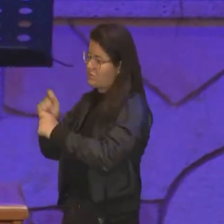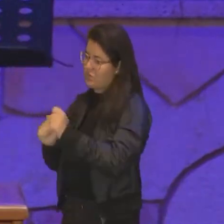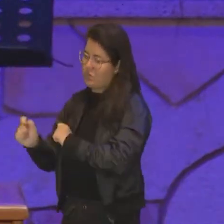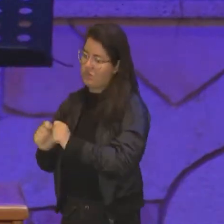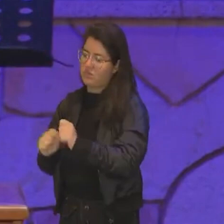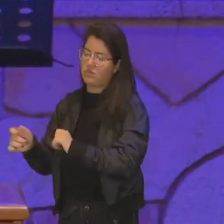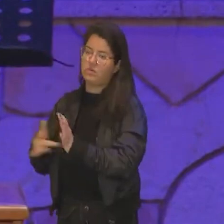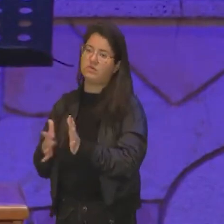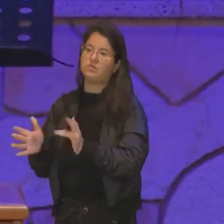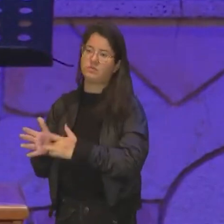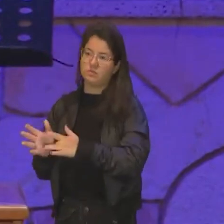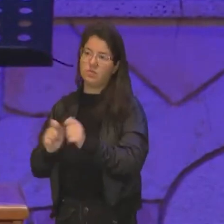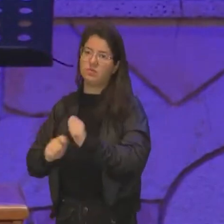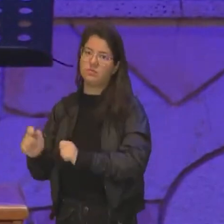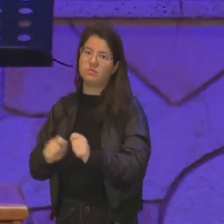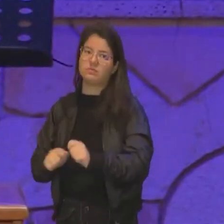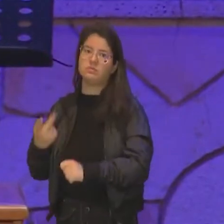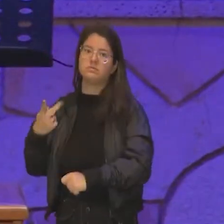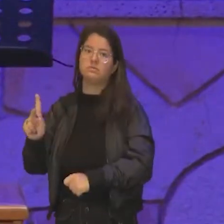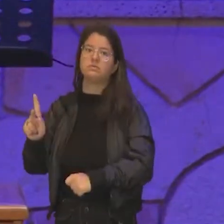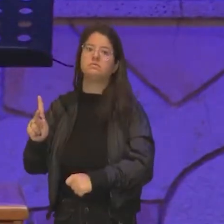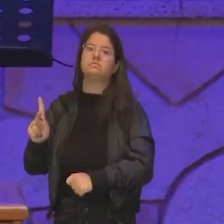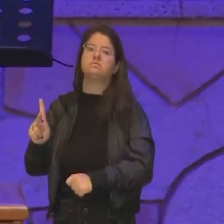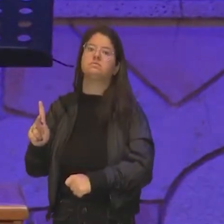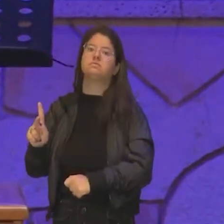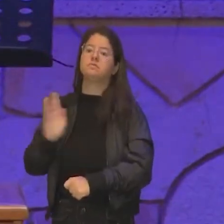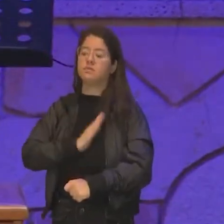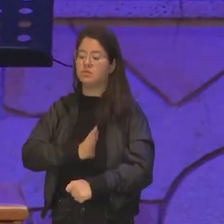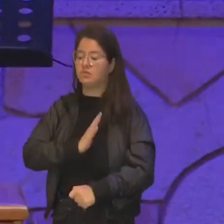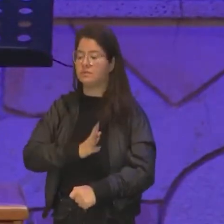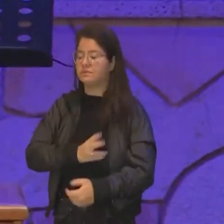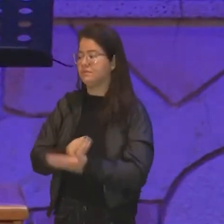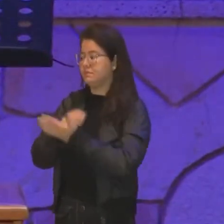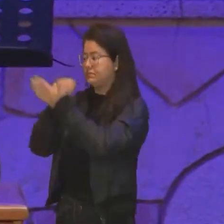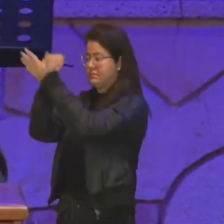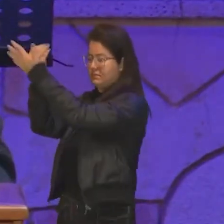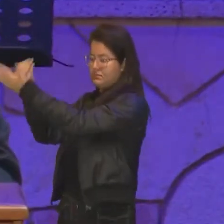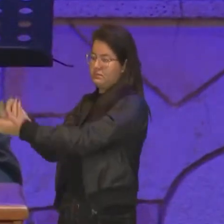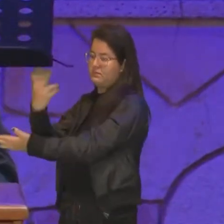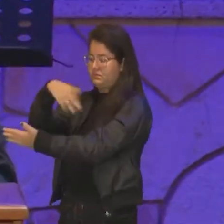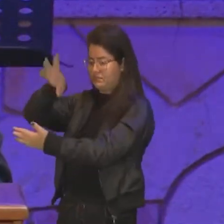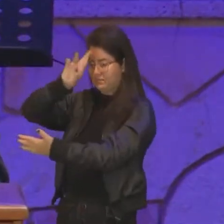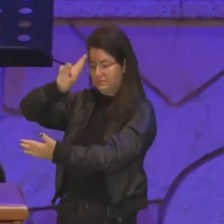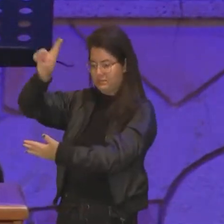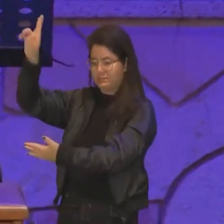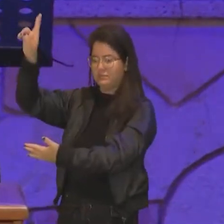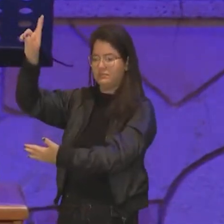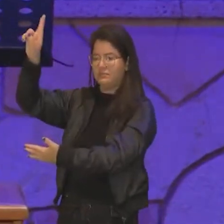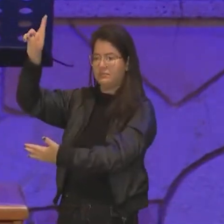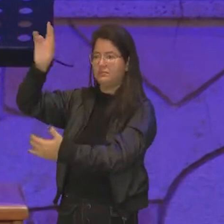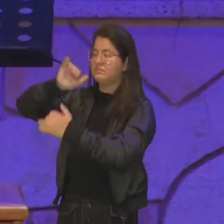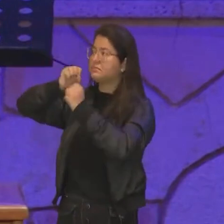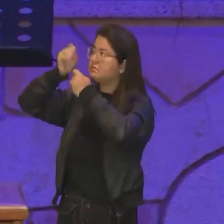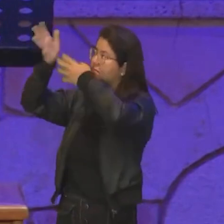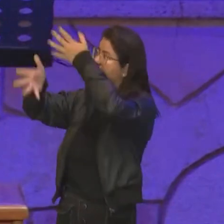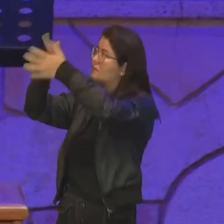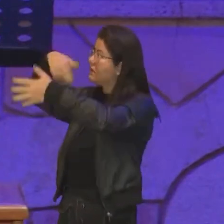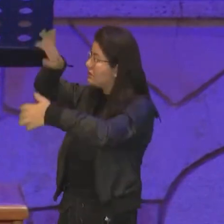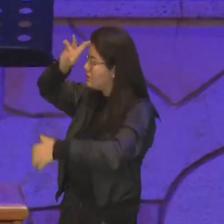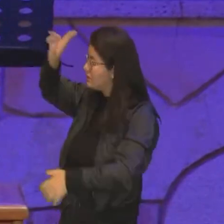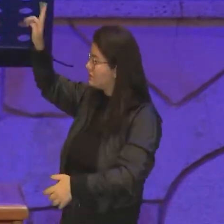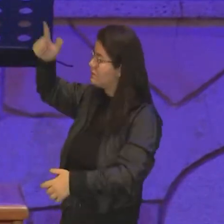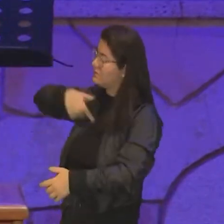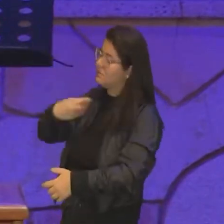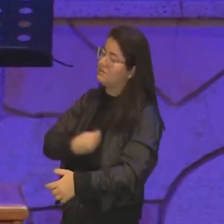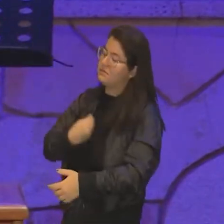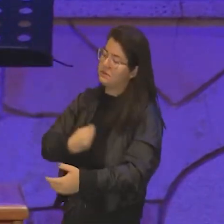a Jesus. Entregar a chave do teu coração para o Senhor, dizendo: Senhor, eu